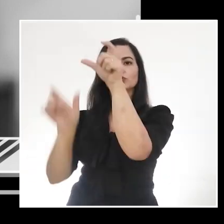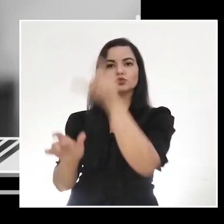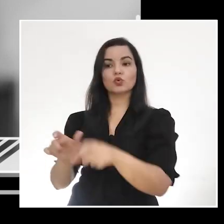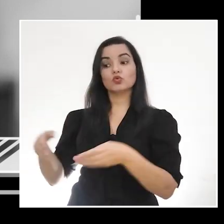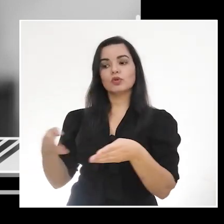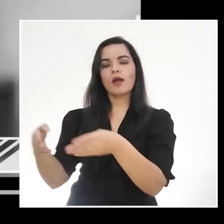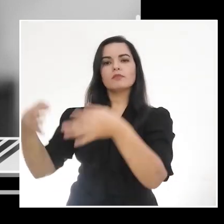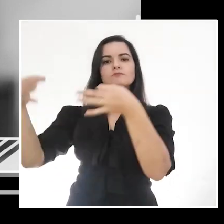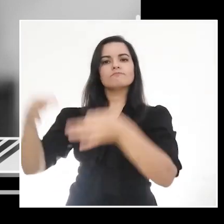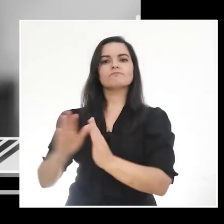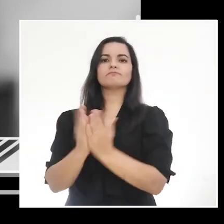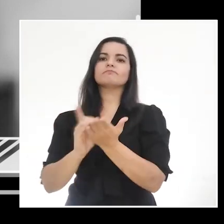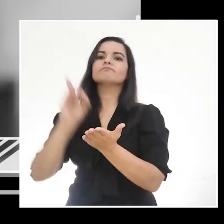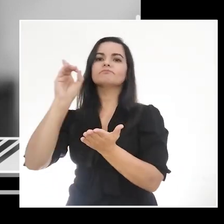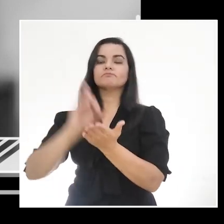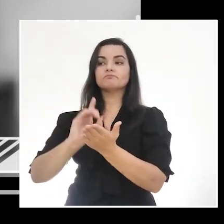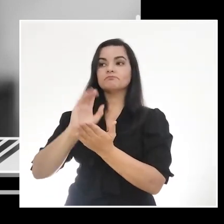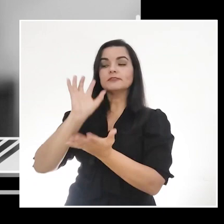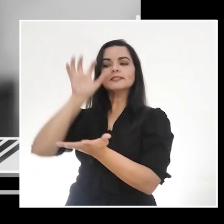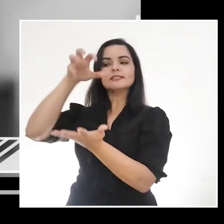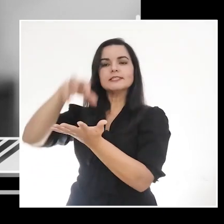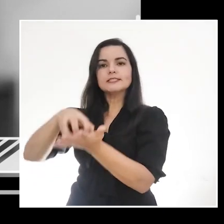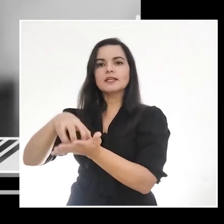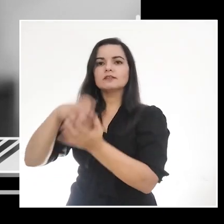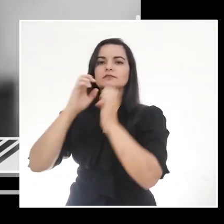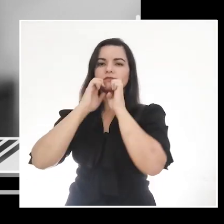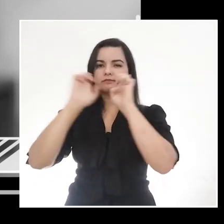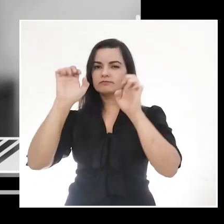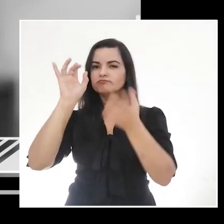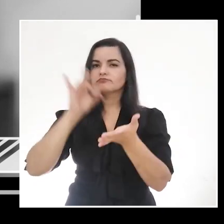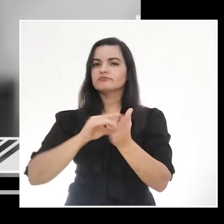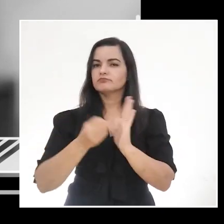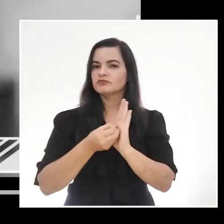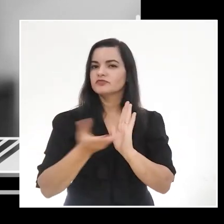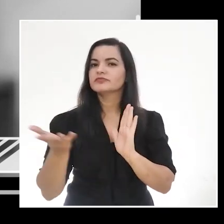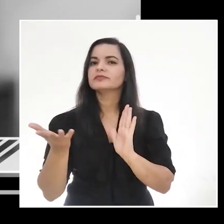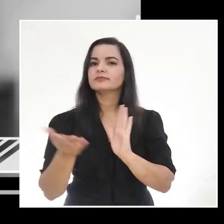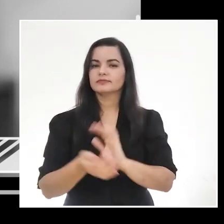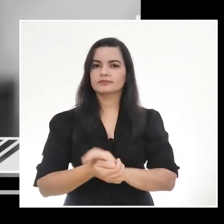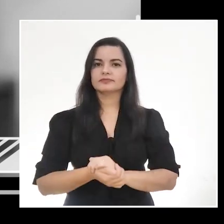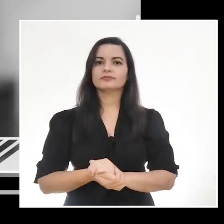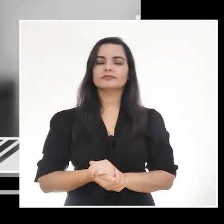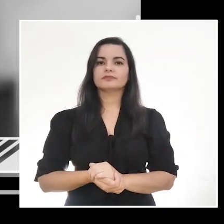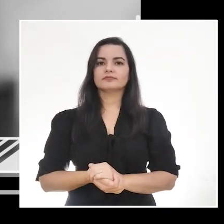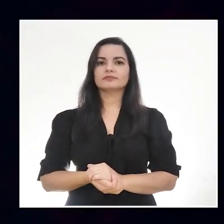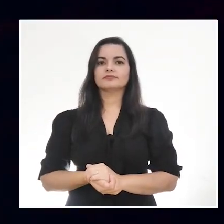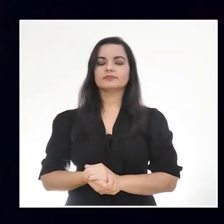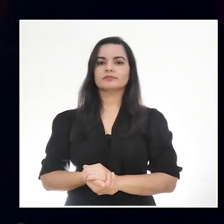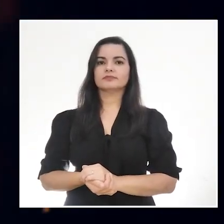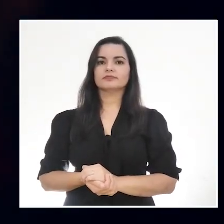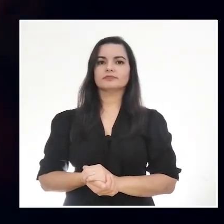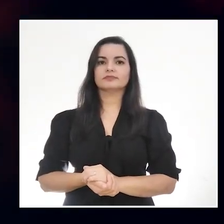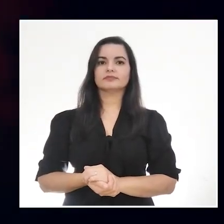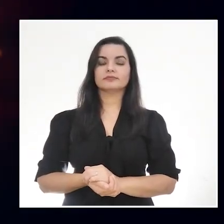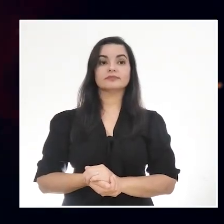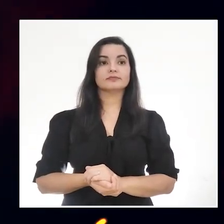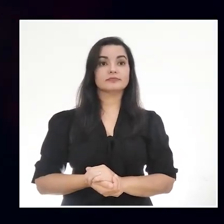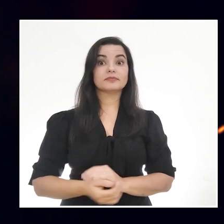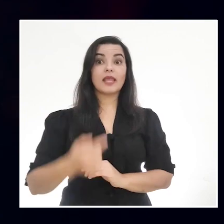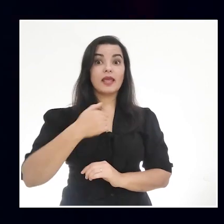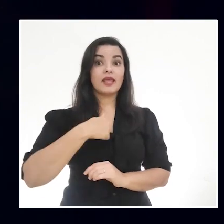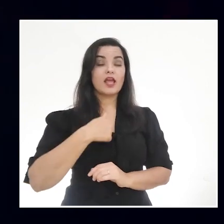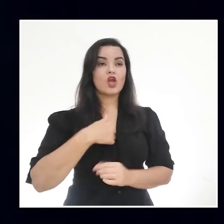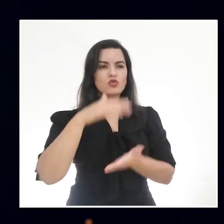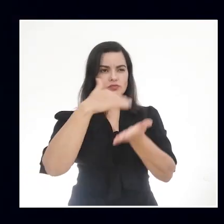mais preparado para ajudar as pessoas nesse caminho tão bíblico e tão centrado no Evangelho.